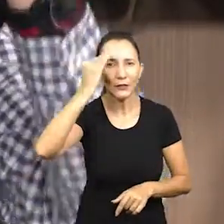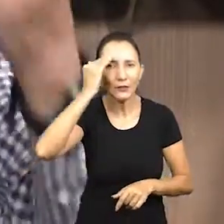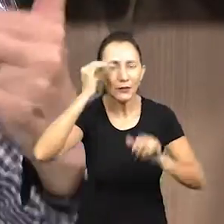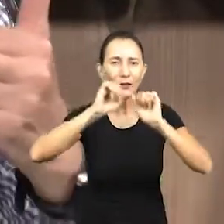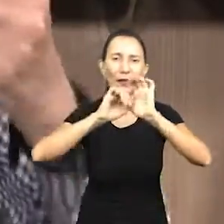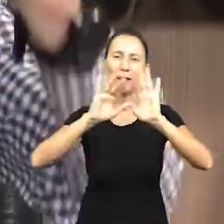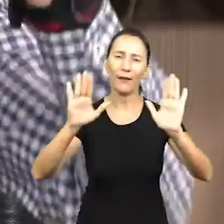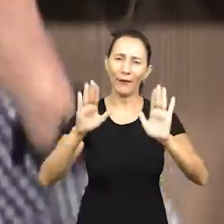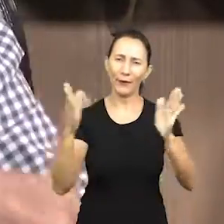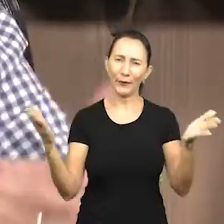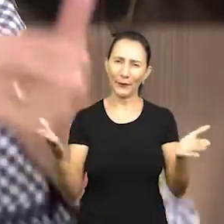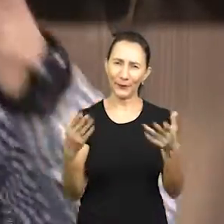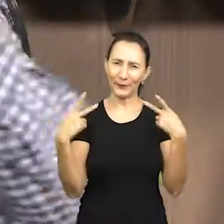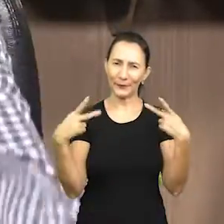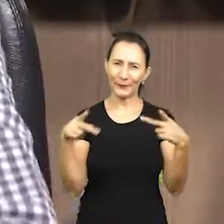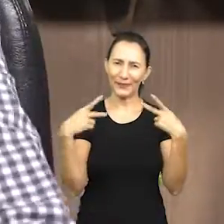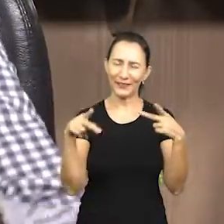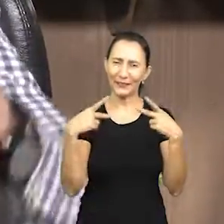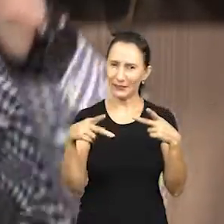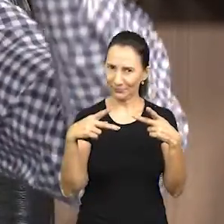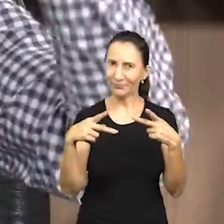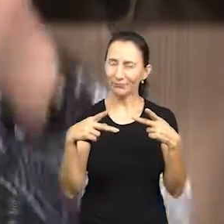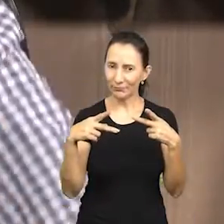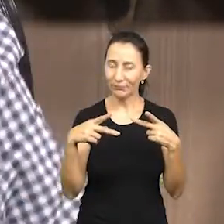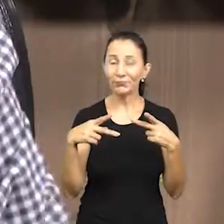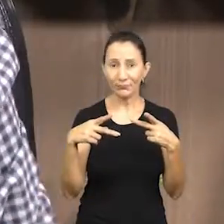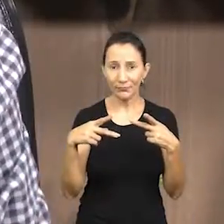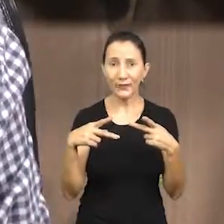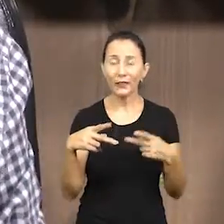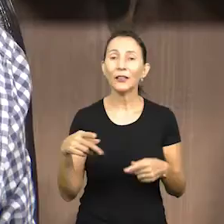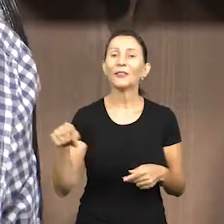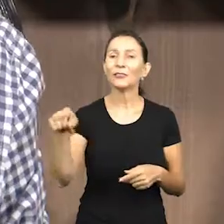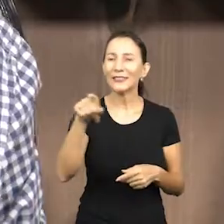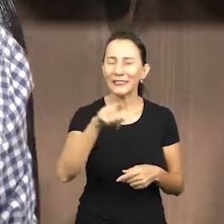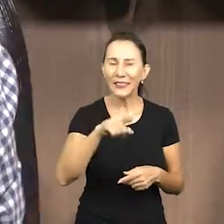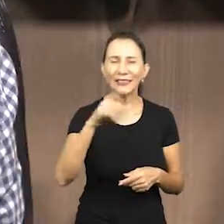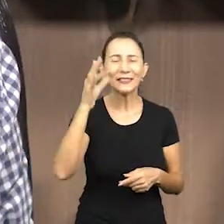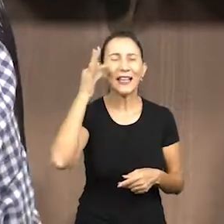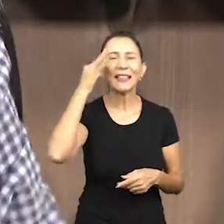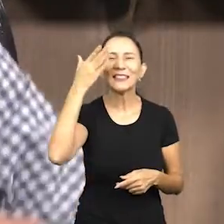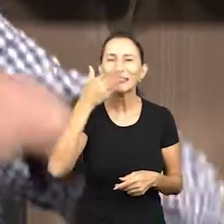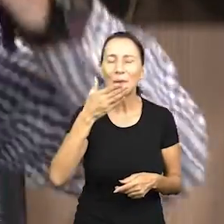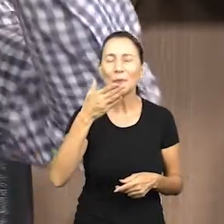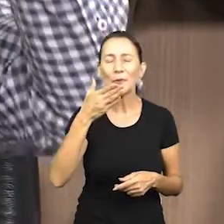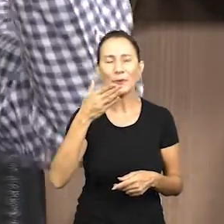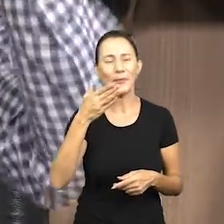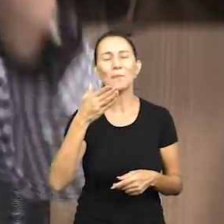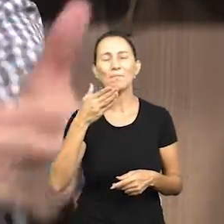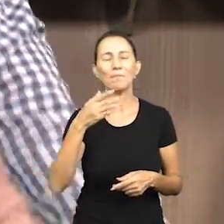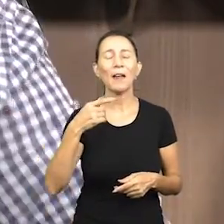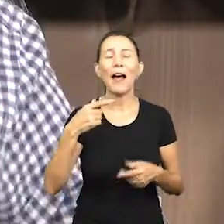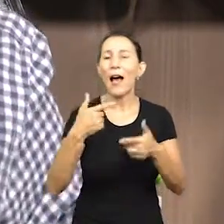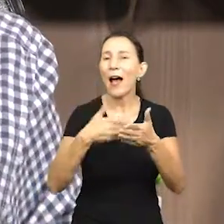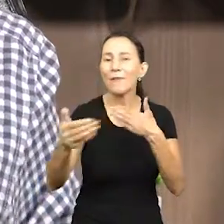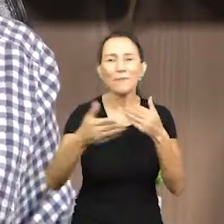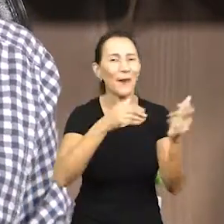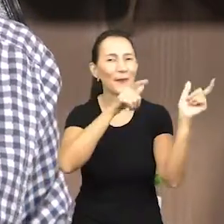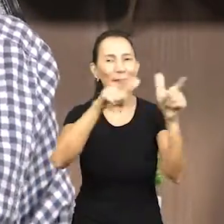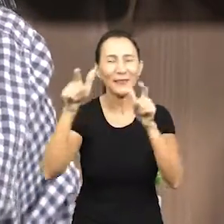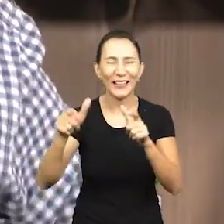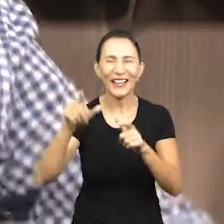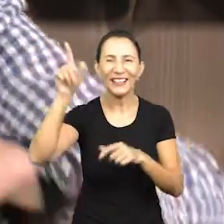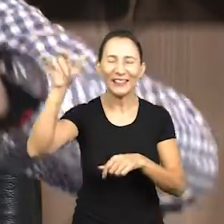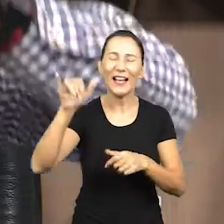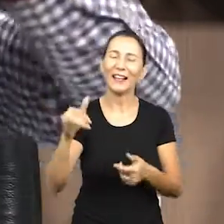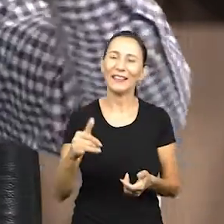esta palavra. E assim, se é para um americano, sereis minhas testemunhas em Los Angeles, serei minhas testemunhas em